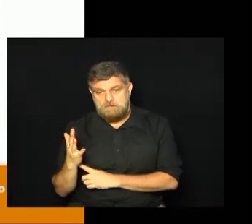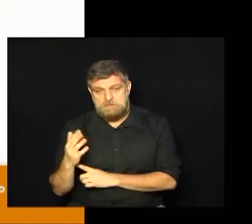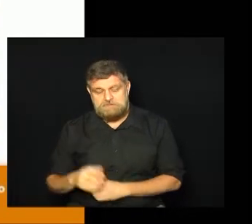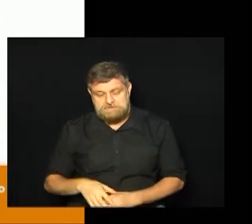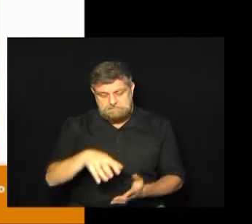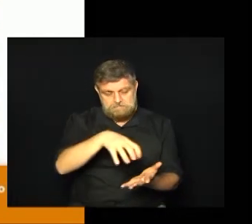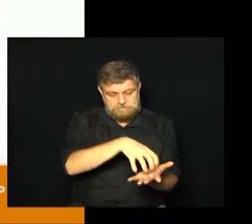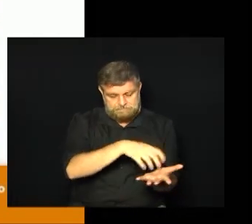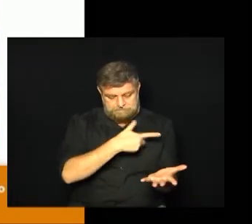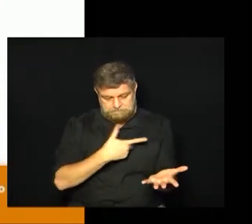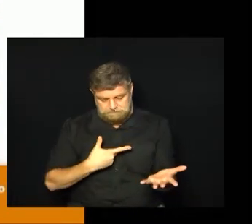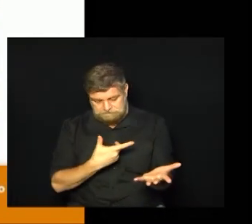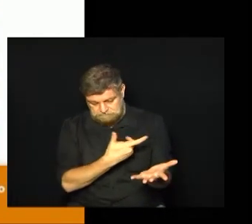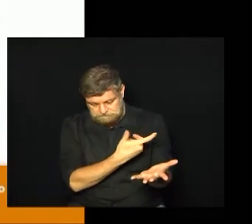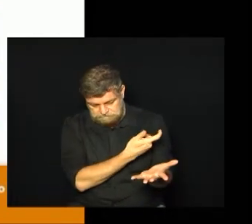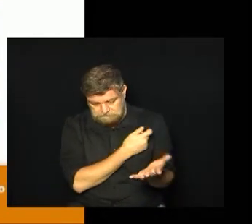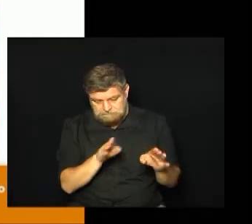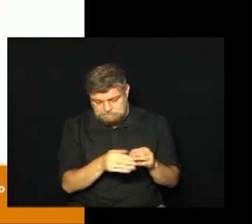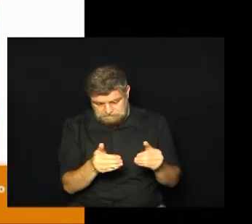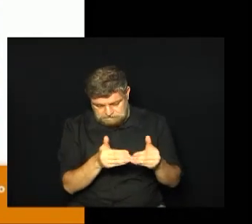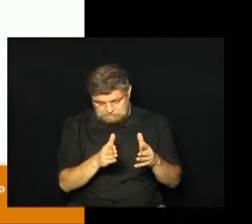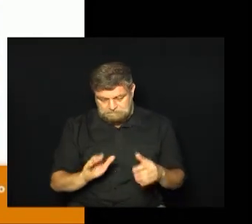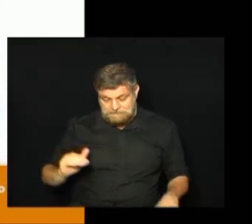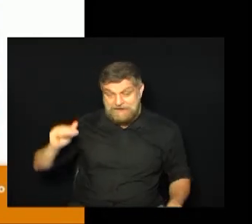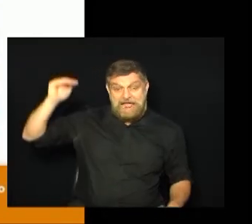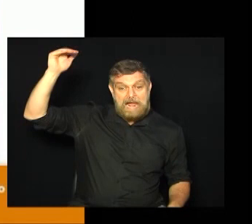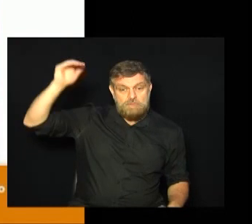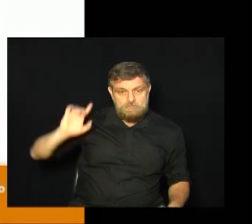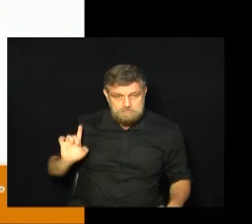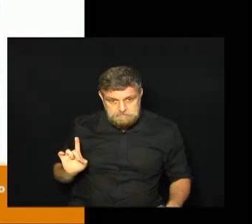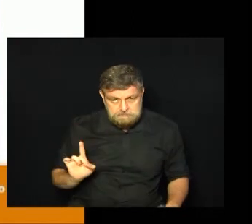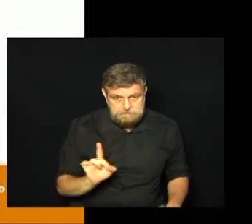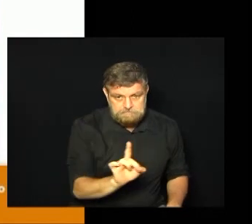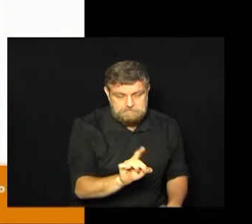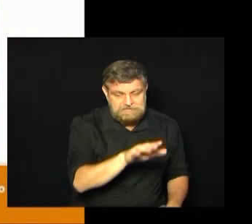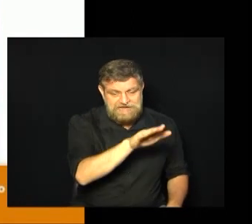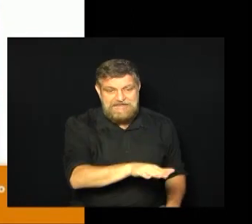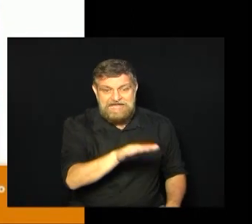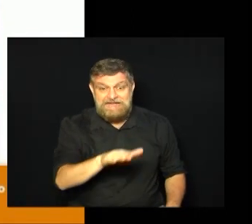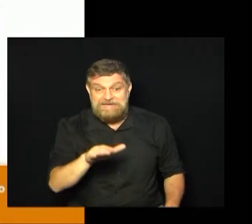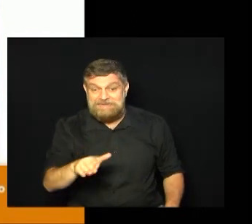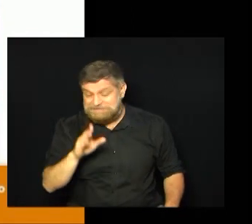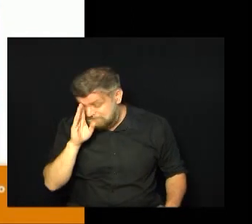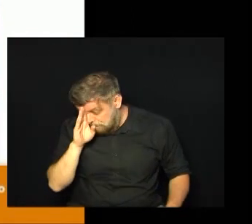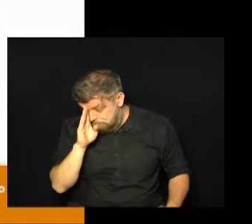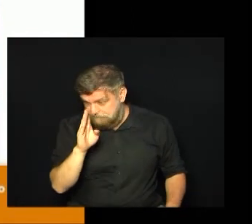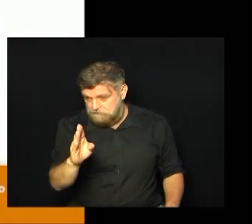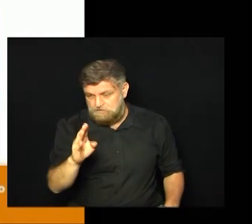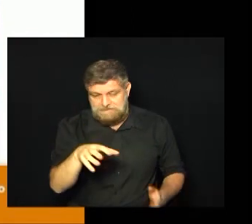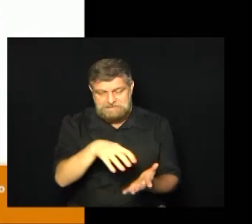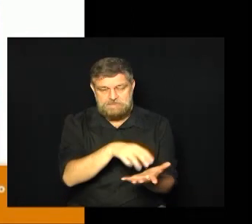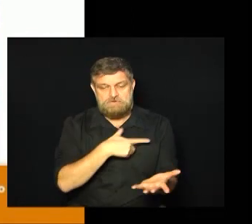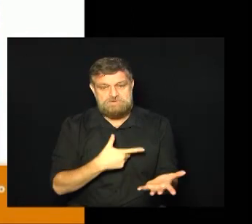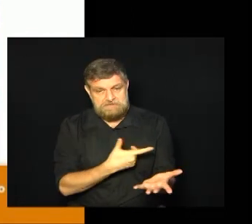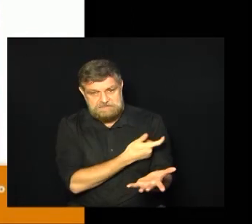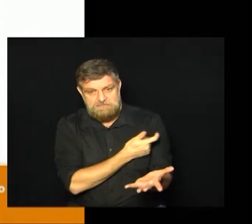de saúde que também estarão abertos para os adultos e as crianças que terão prioridade em cada centro de saúde.